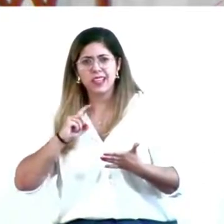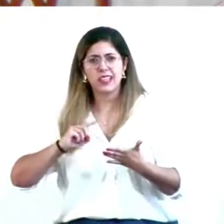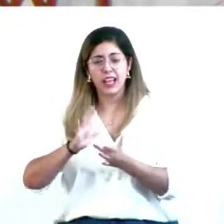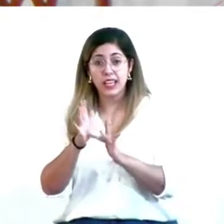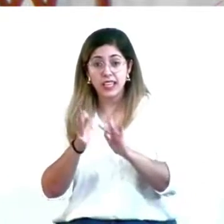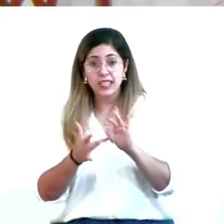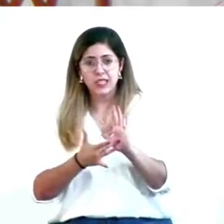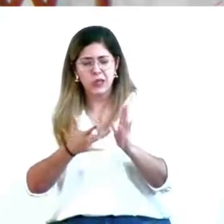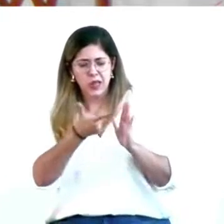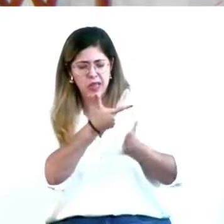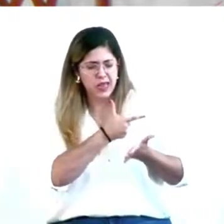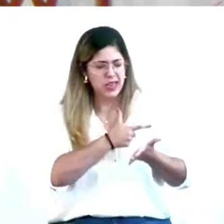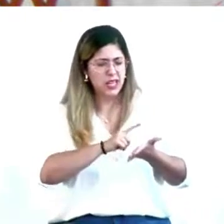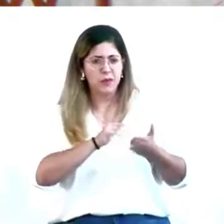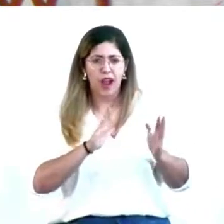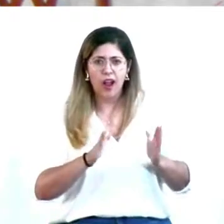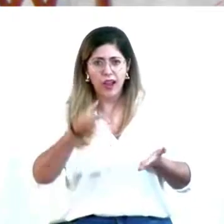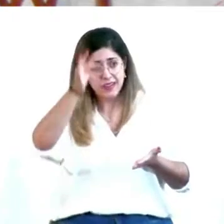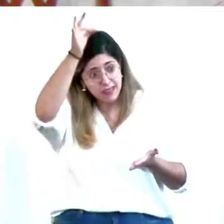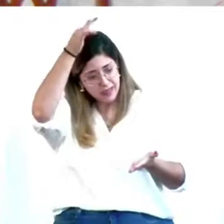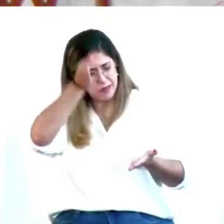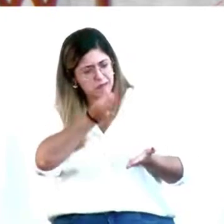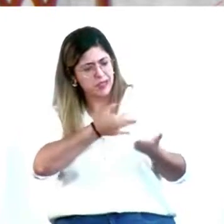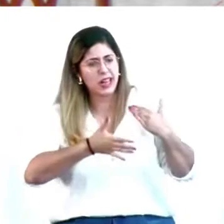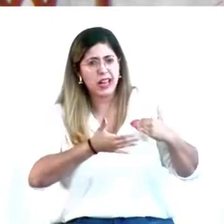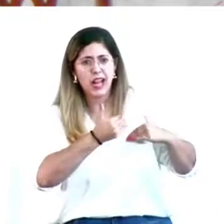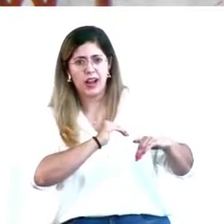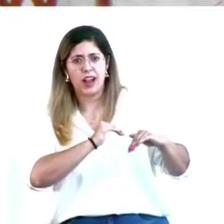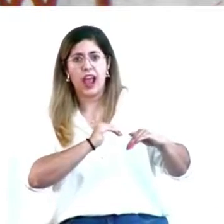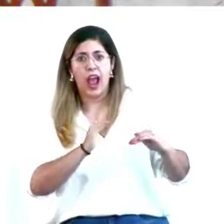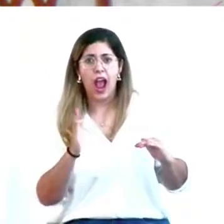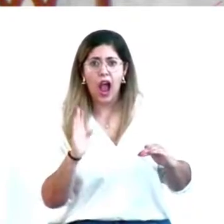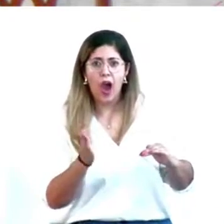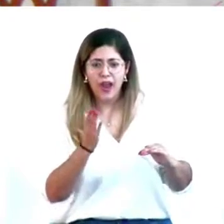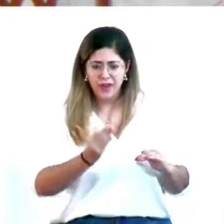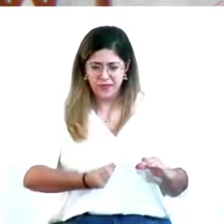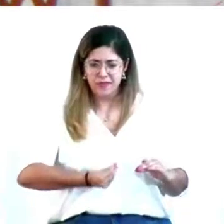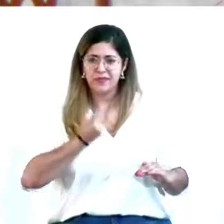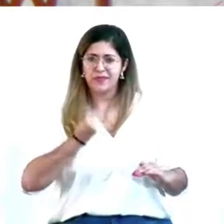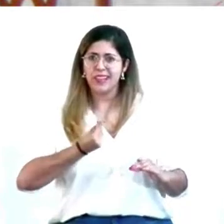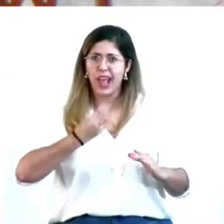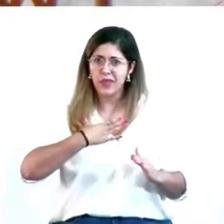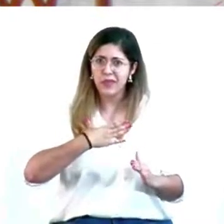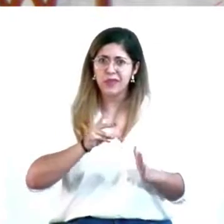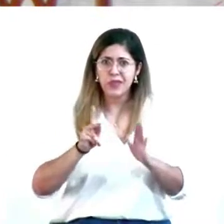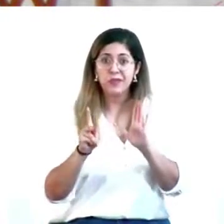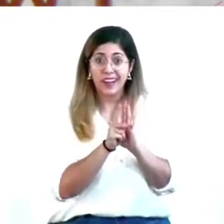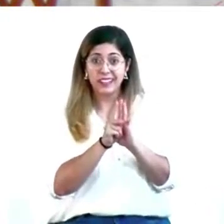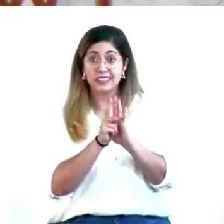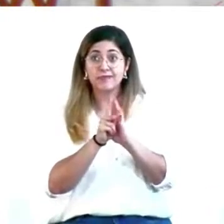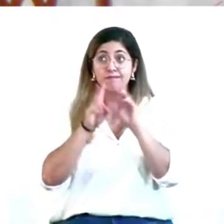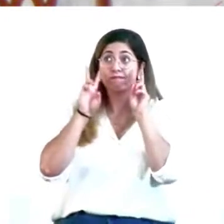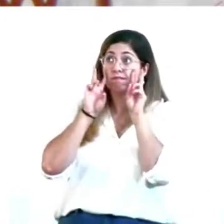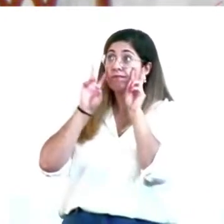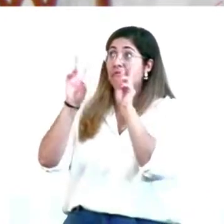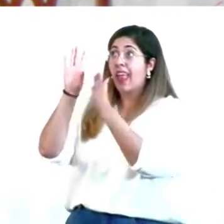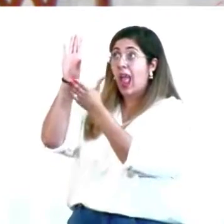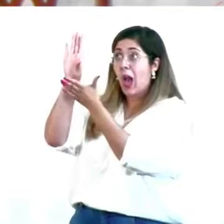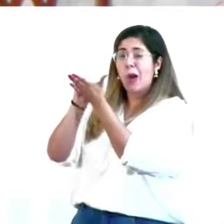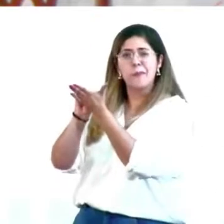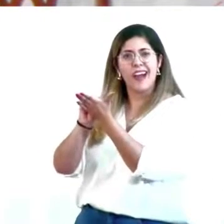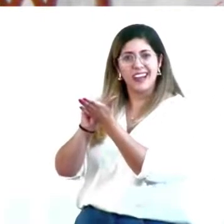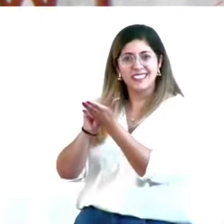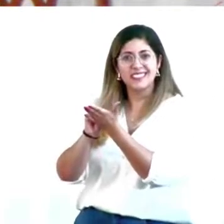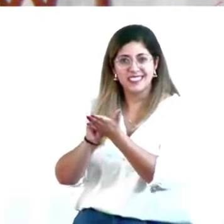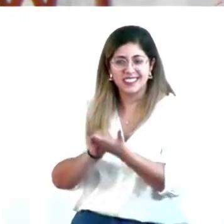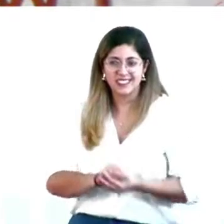Cordeiro, habitados pelo Espírito Santo, para serem agora filhos de Deus, vocês têm que olhar para o Pai dos céus. Vocês têm